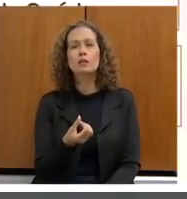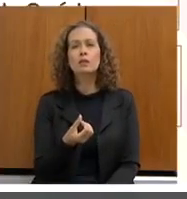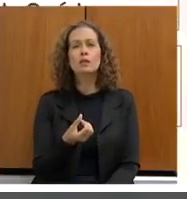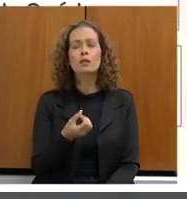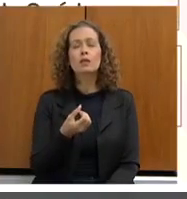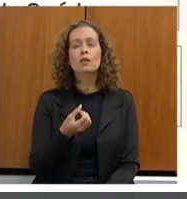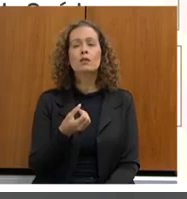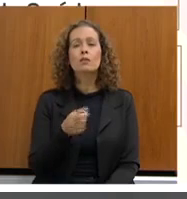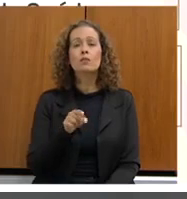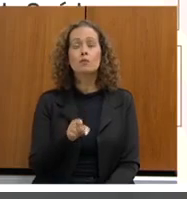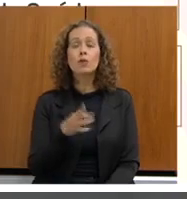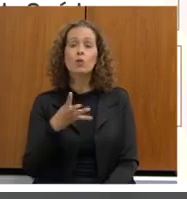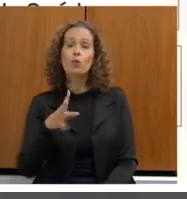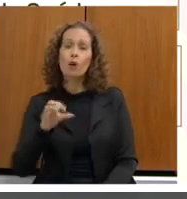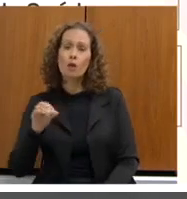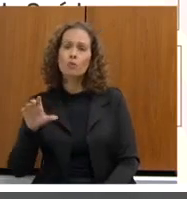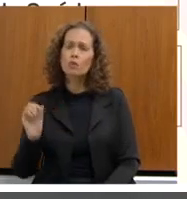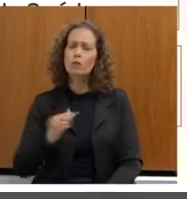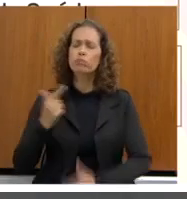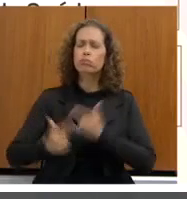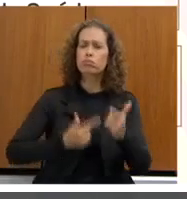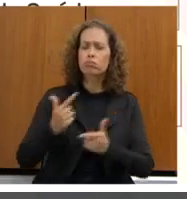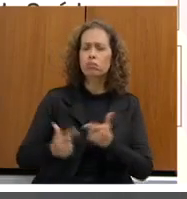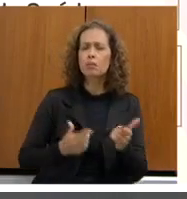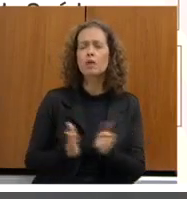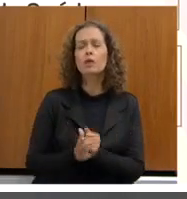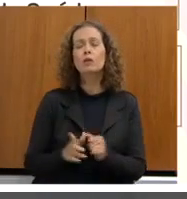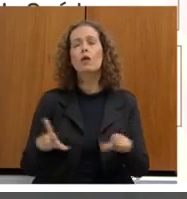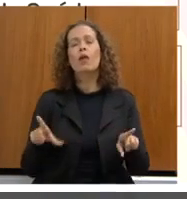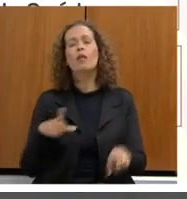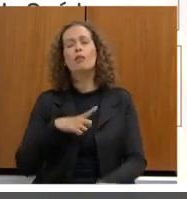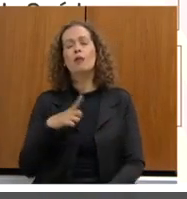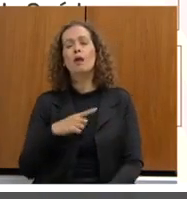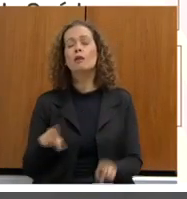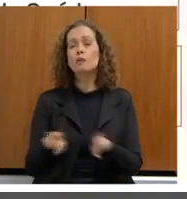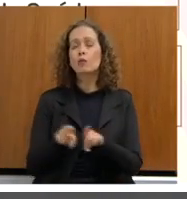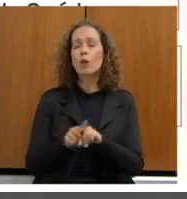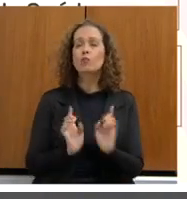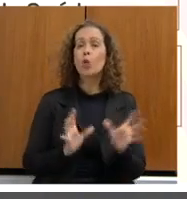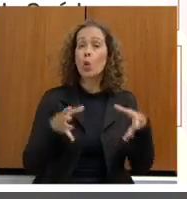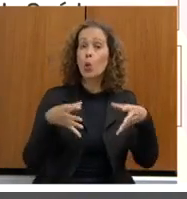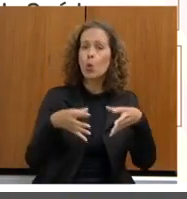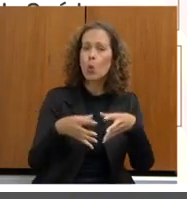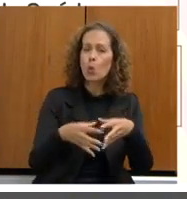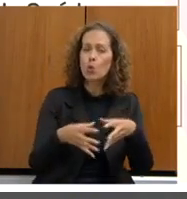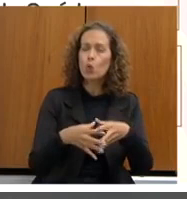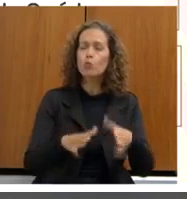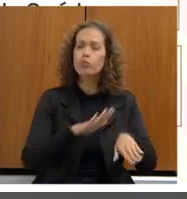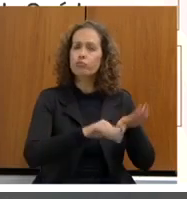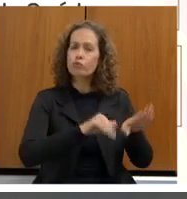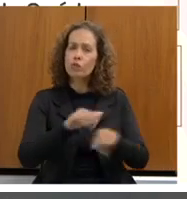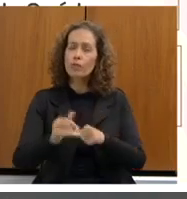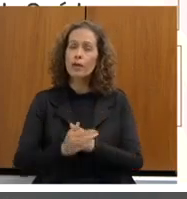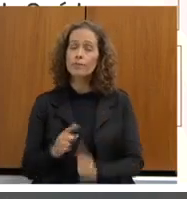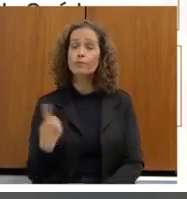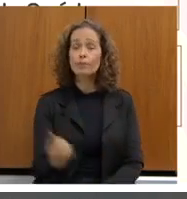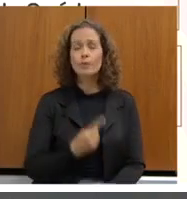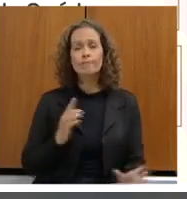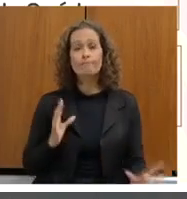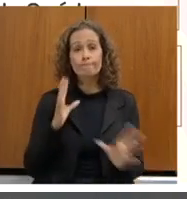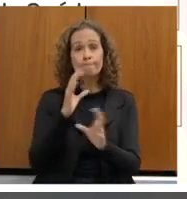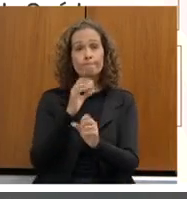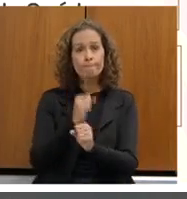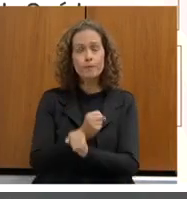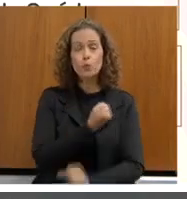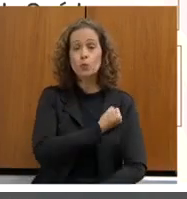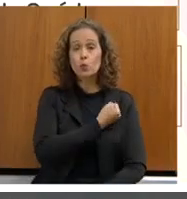estão na ativa 1605 são os reconvocados designados e nós tivemos a inclusão que já tá somado número de